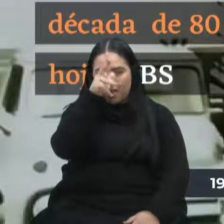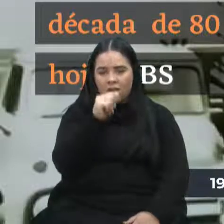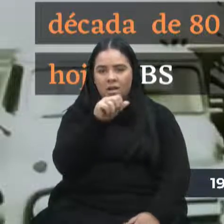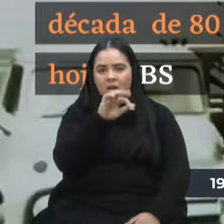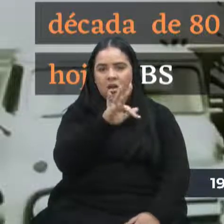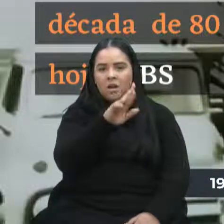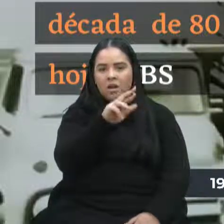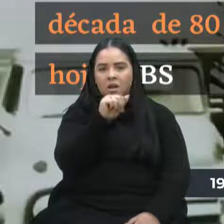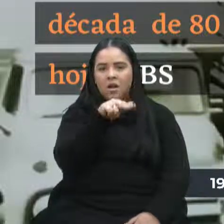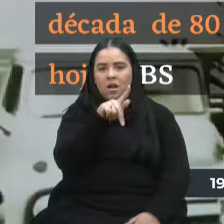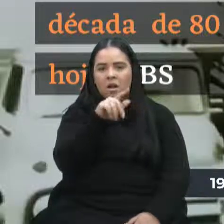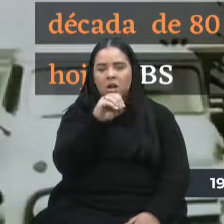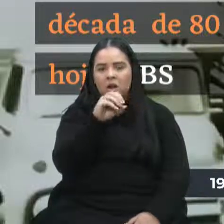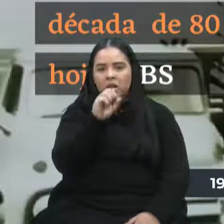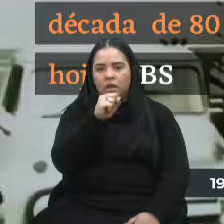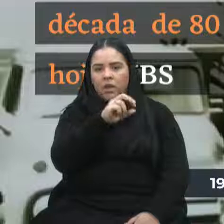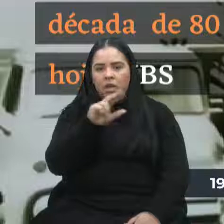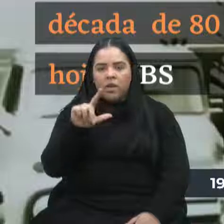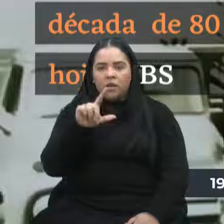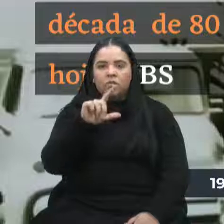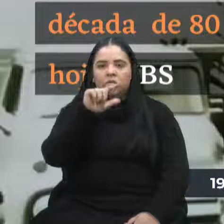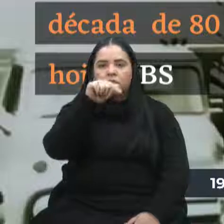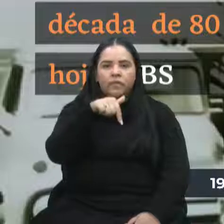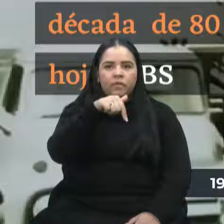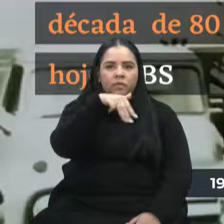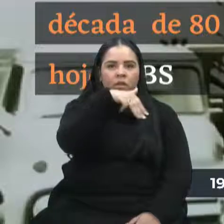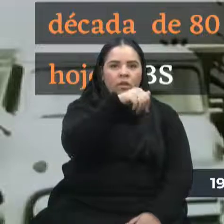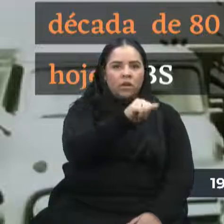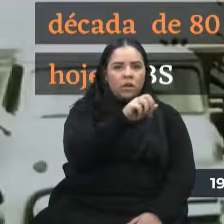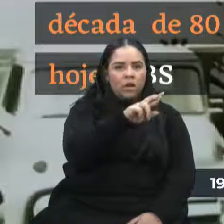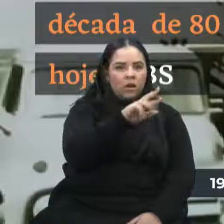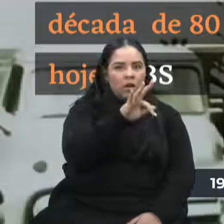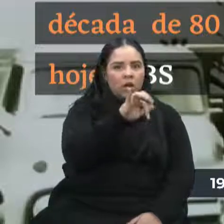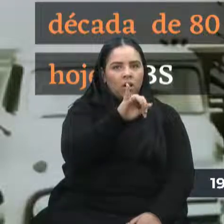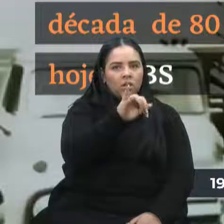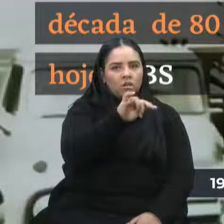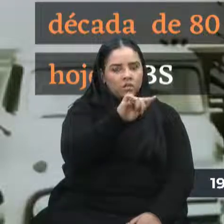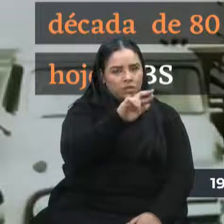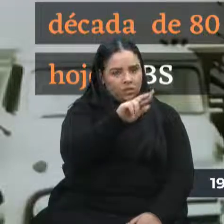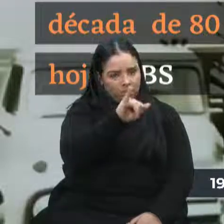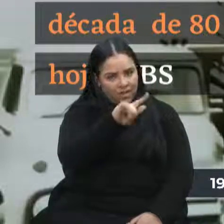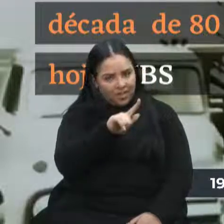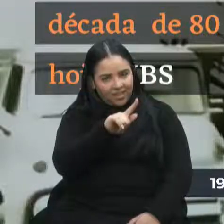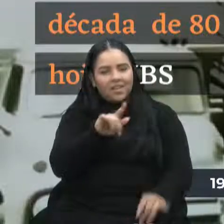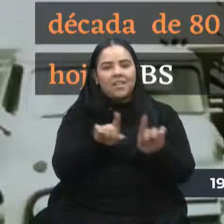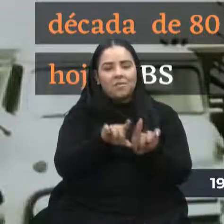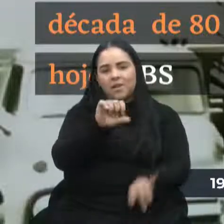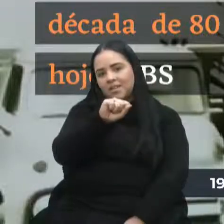Depois, em 2000, a Marfrig e a Seara. Na década de 80,